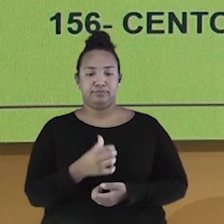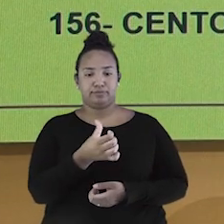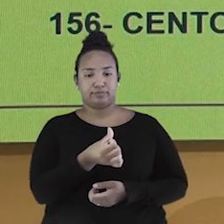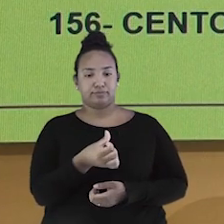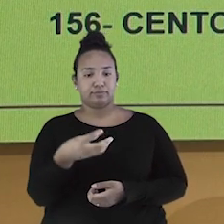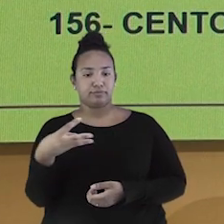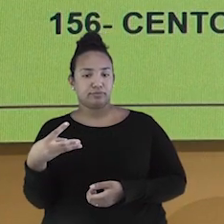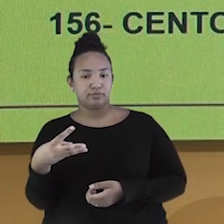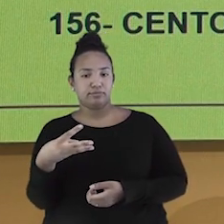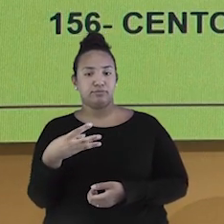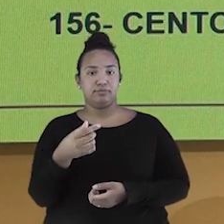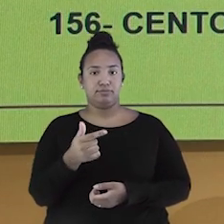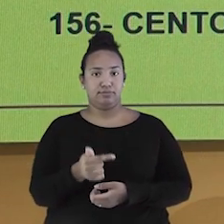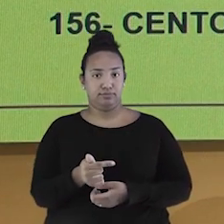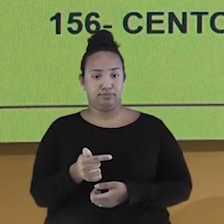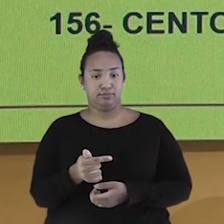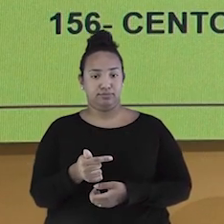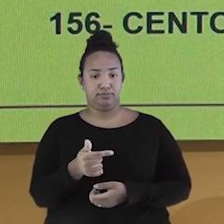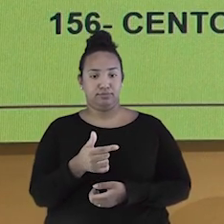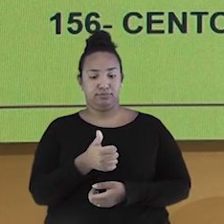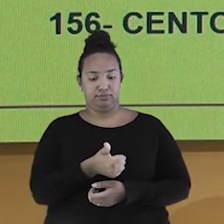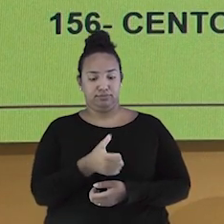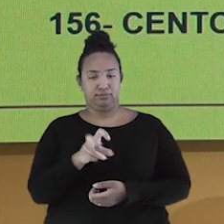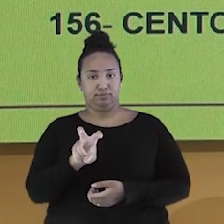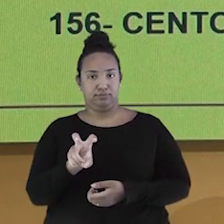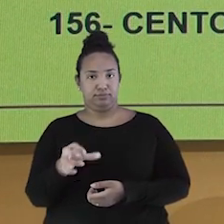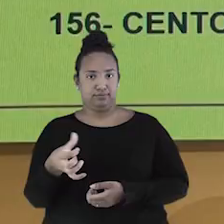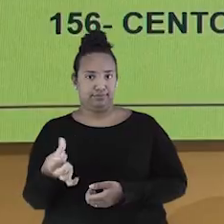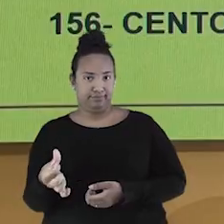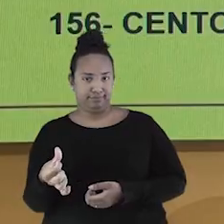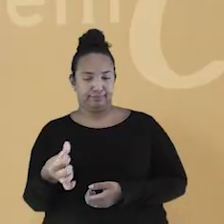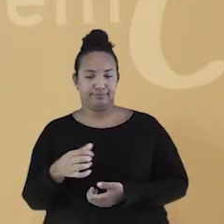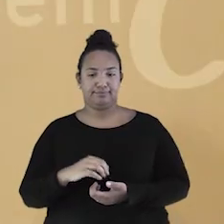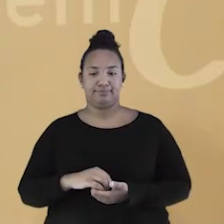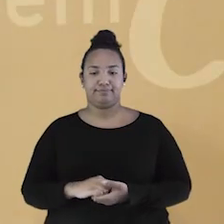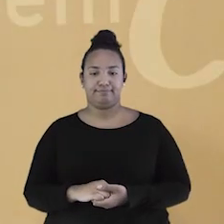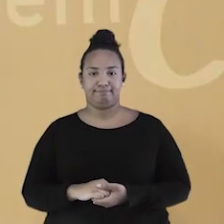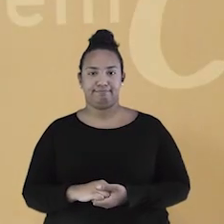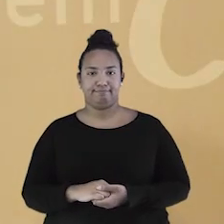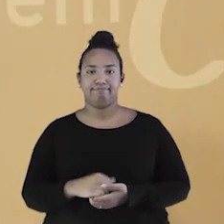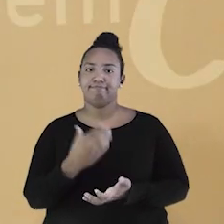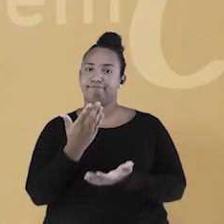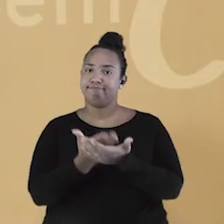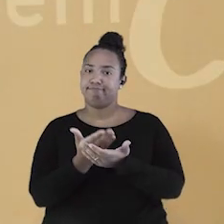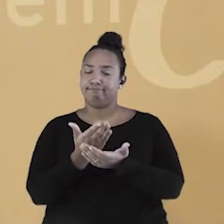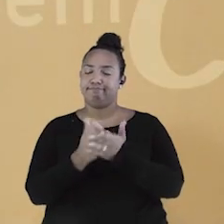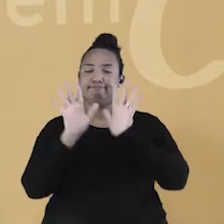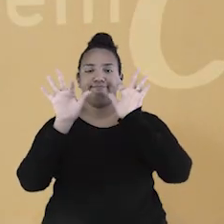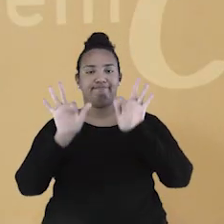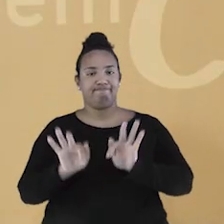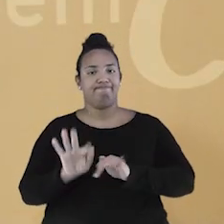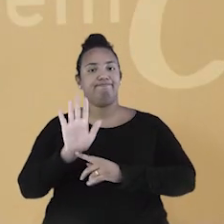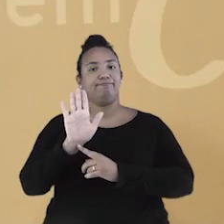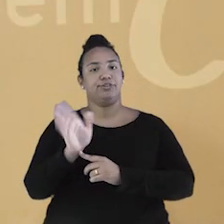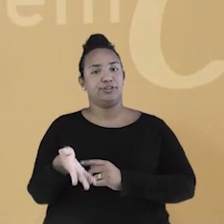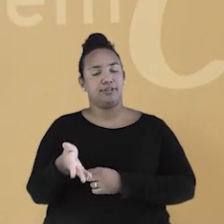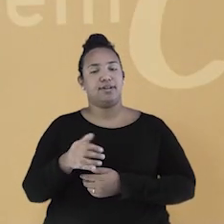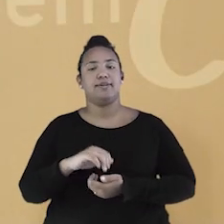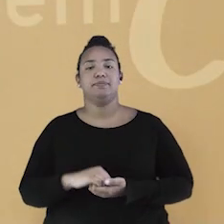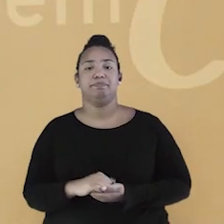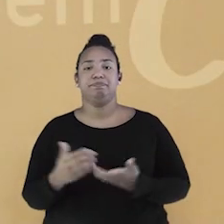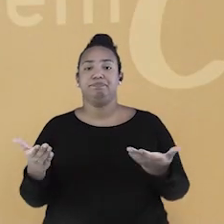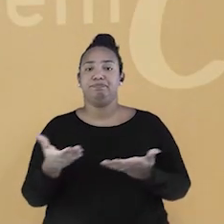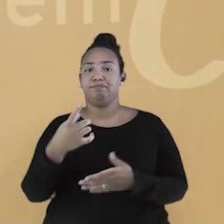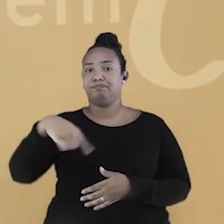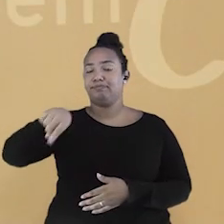63, 7 e 156. Nossa aula está chegando ao fim. Hoje aprendemos